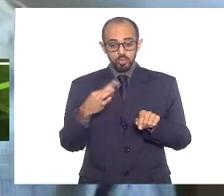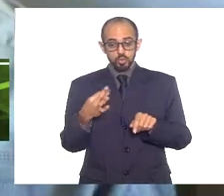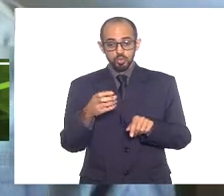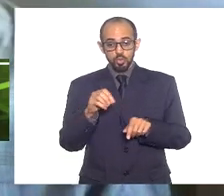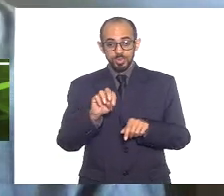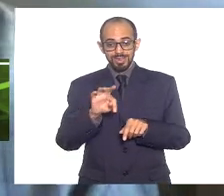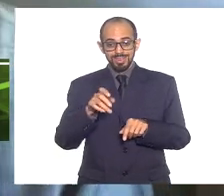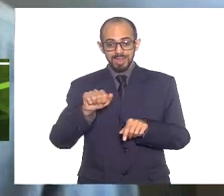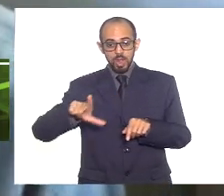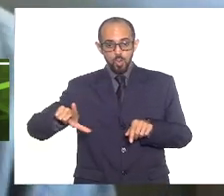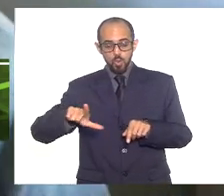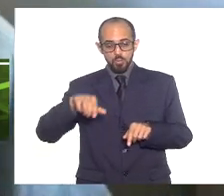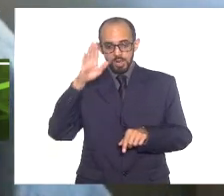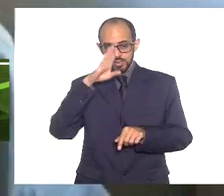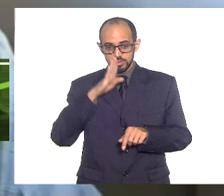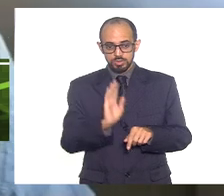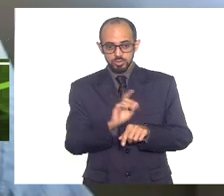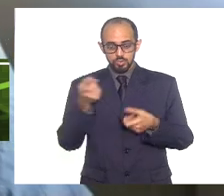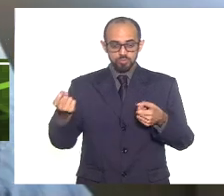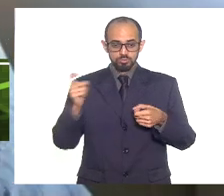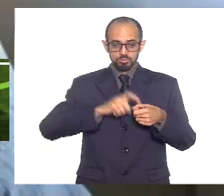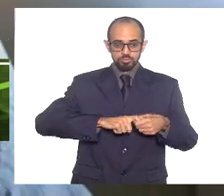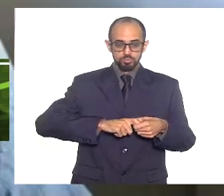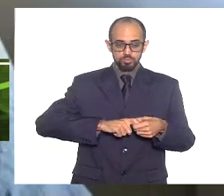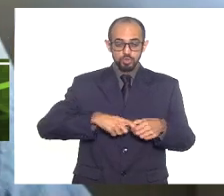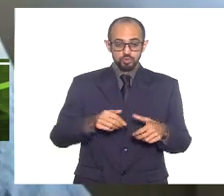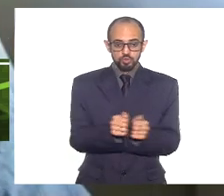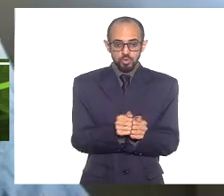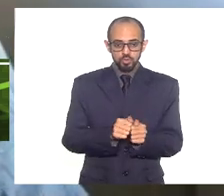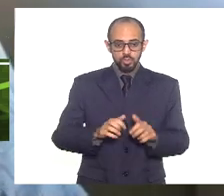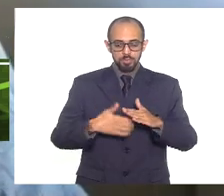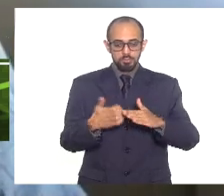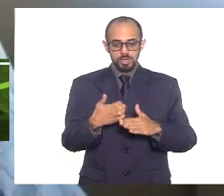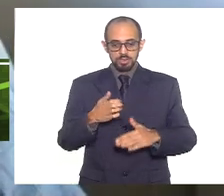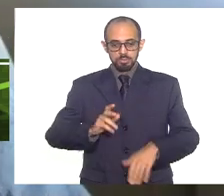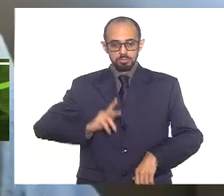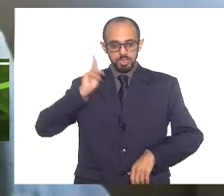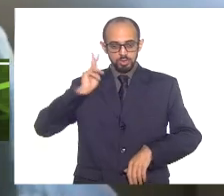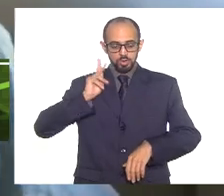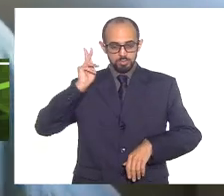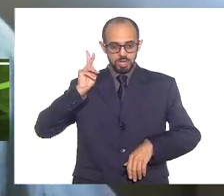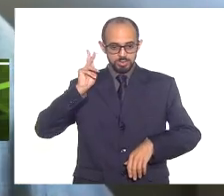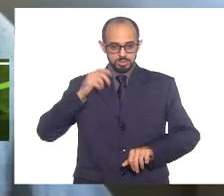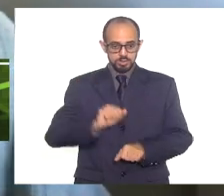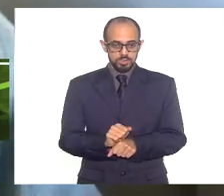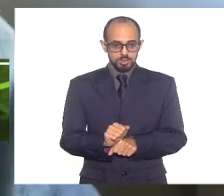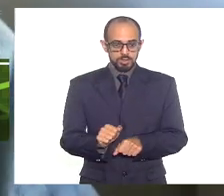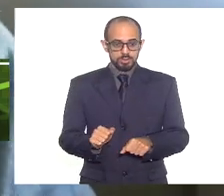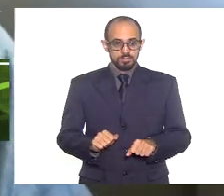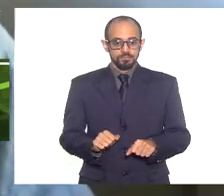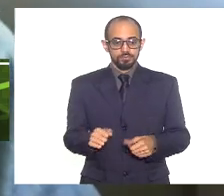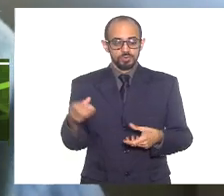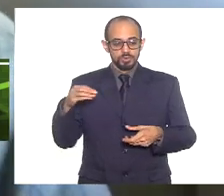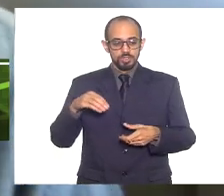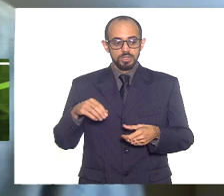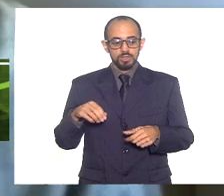parceria com a Petrobras na exploração de petróleo e gás nas áreas limites do Estado.